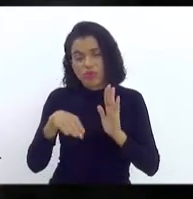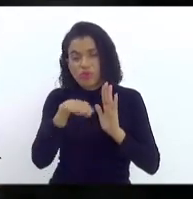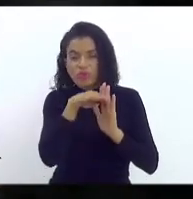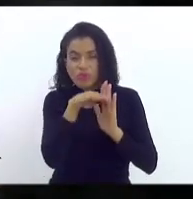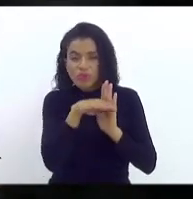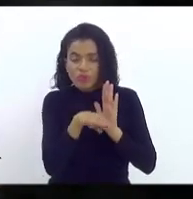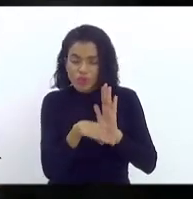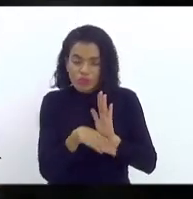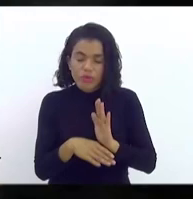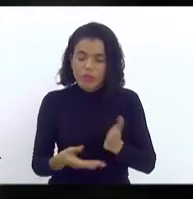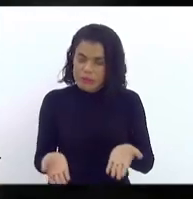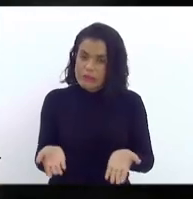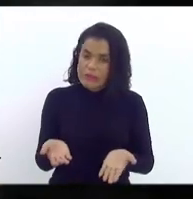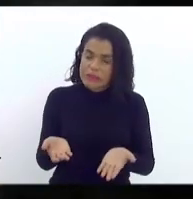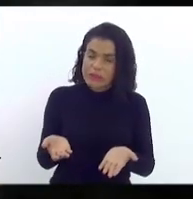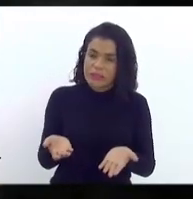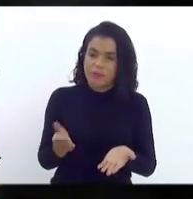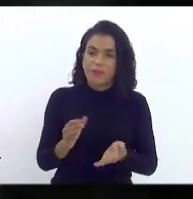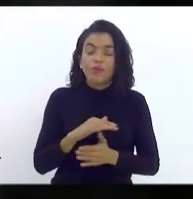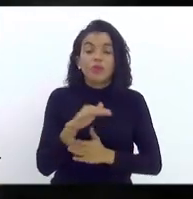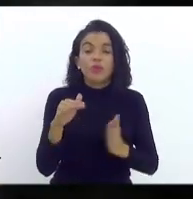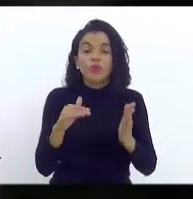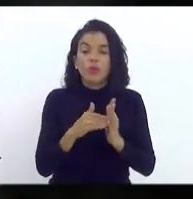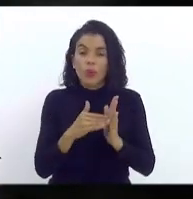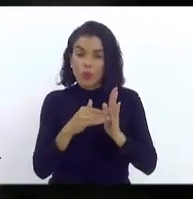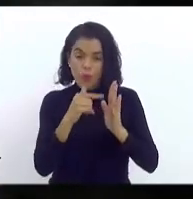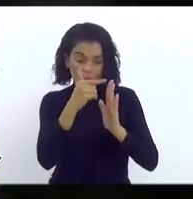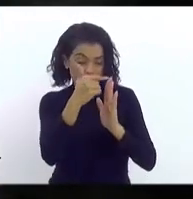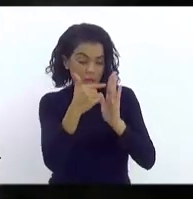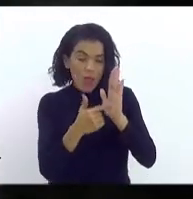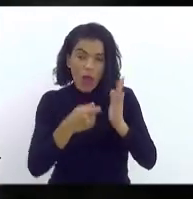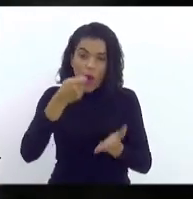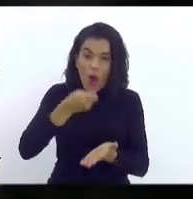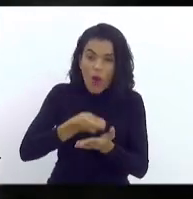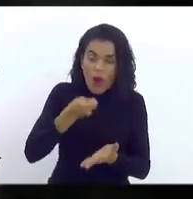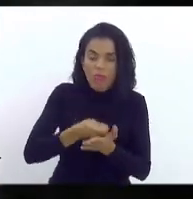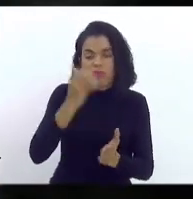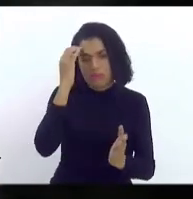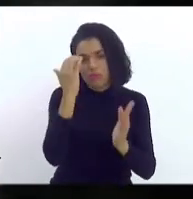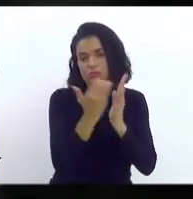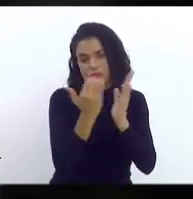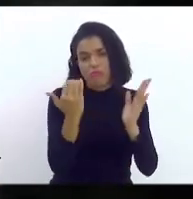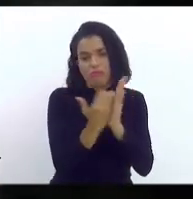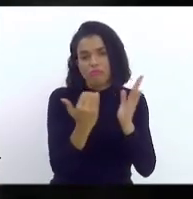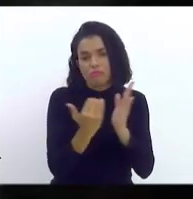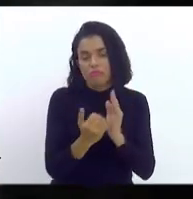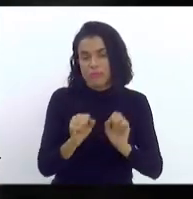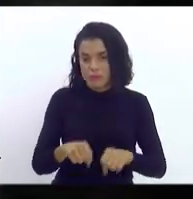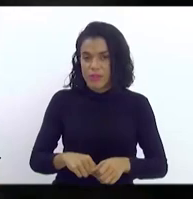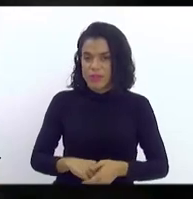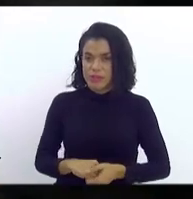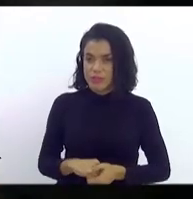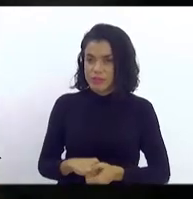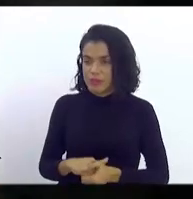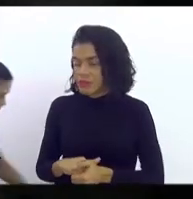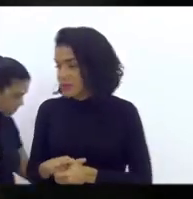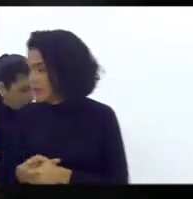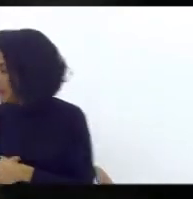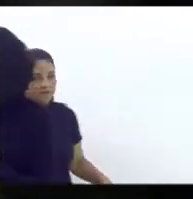nas operações necessárias, né? Tudo o que tem definido e obrigatório para a concessão, ela foi realizada.